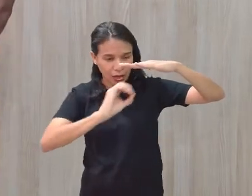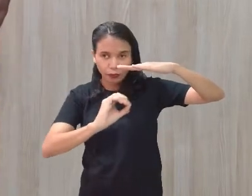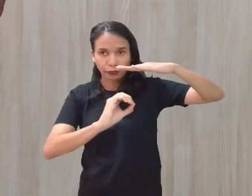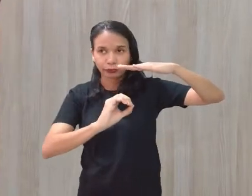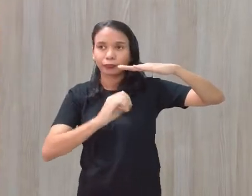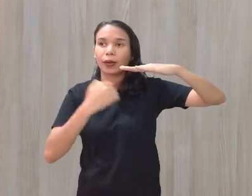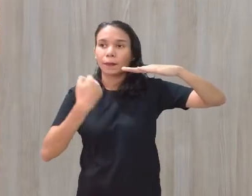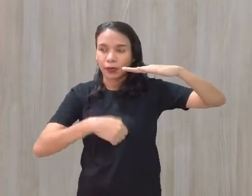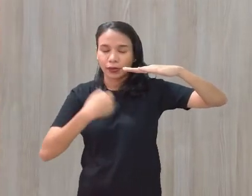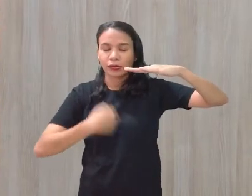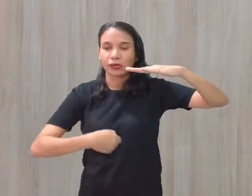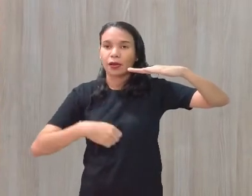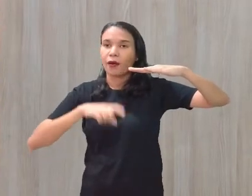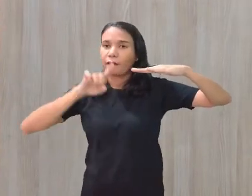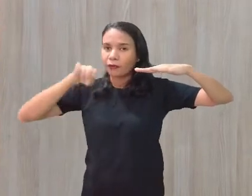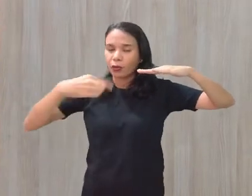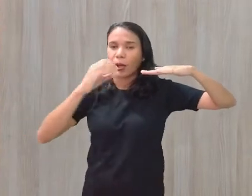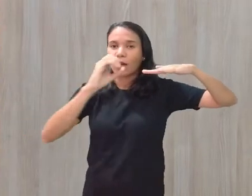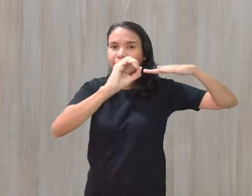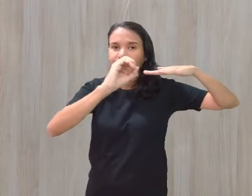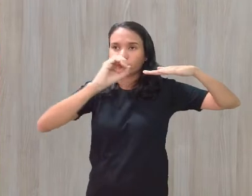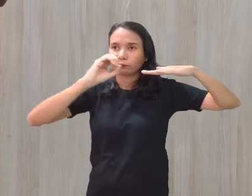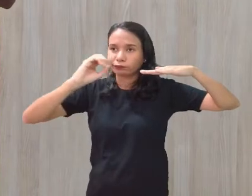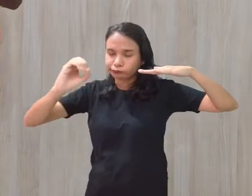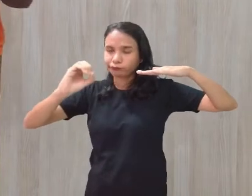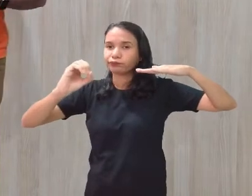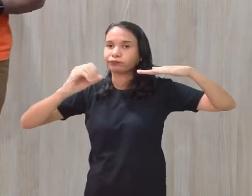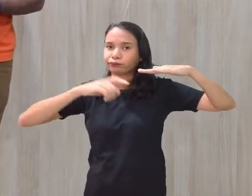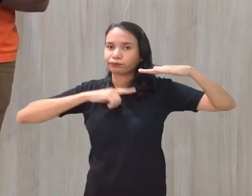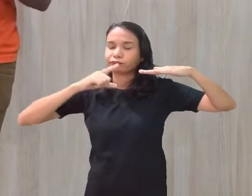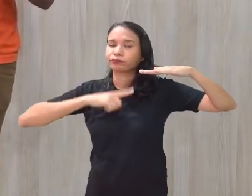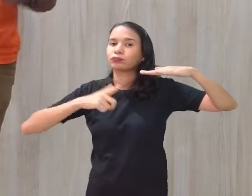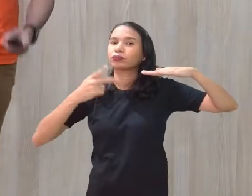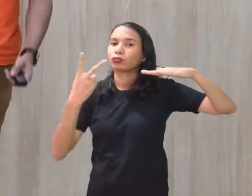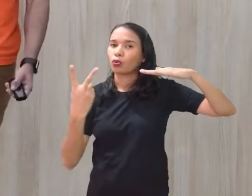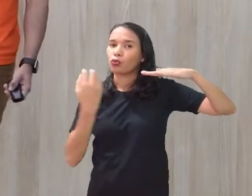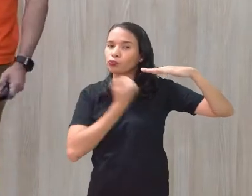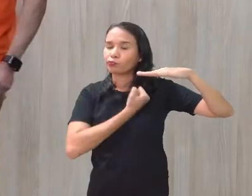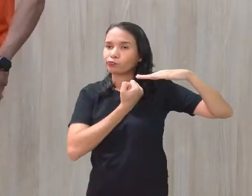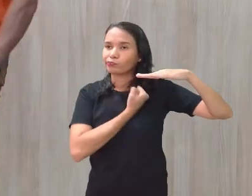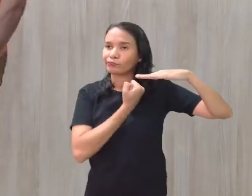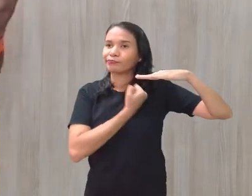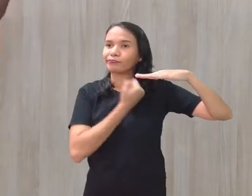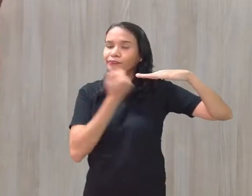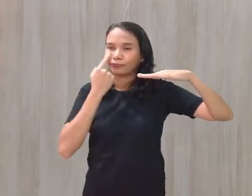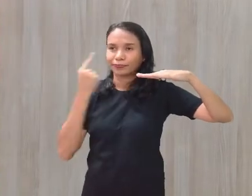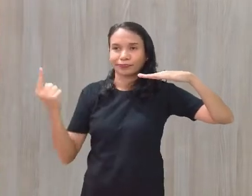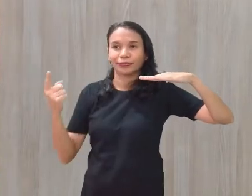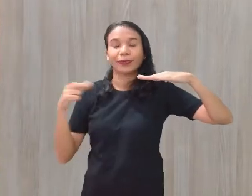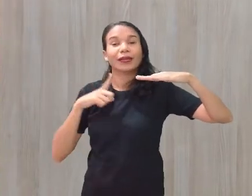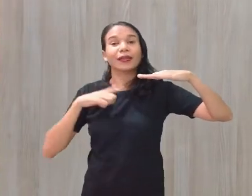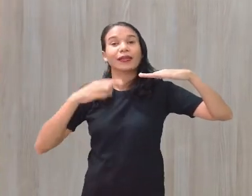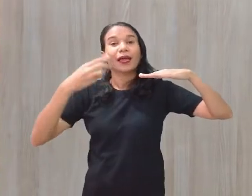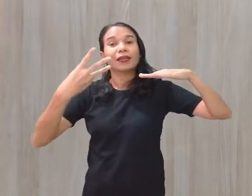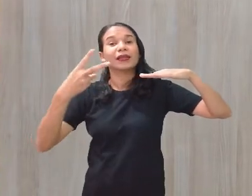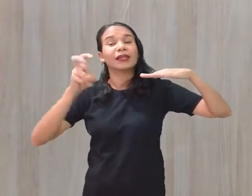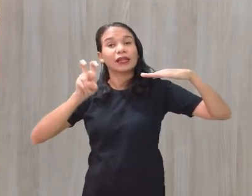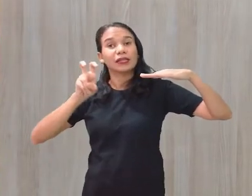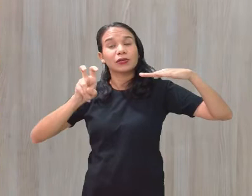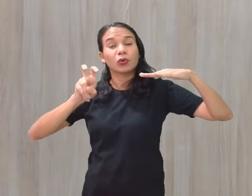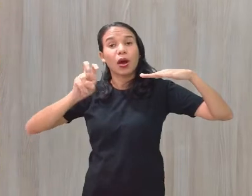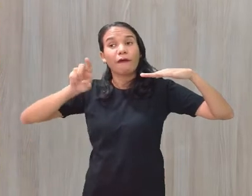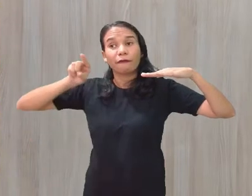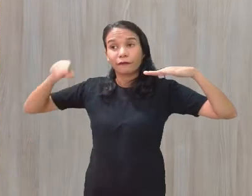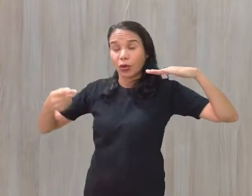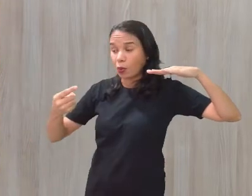tenho que colocar a vírgula de modo que depois dela fiquem dois números. E note que no 35 a vírgula